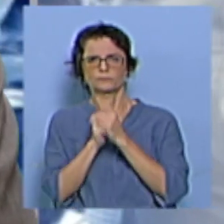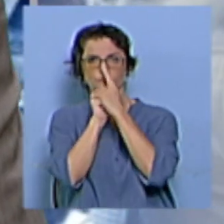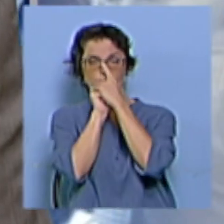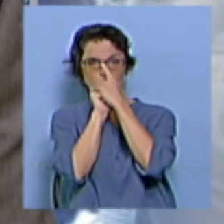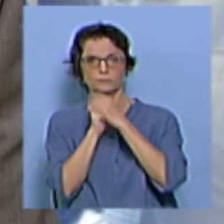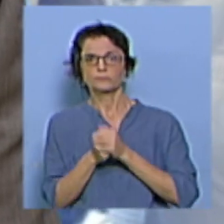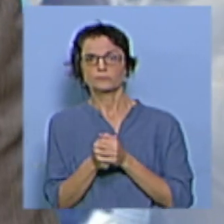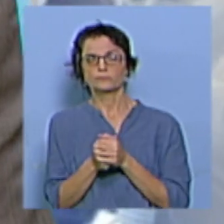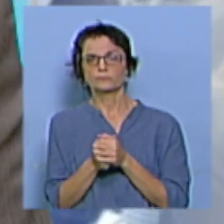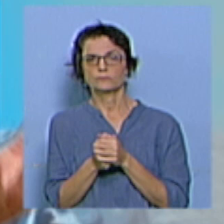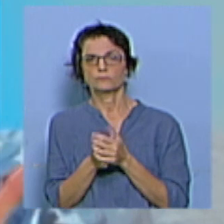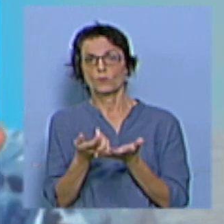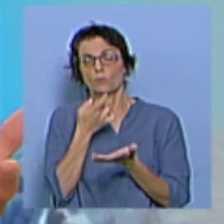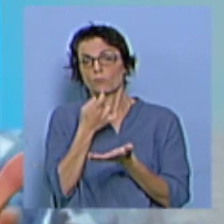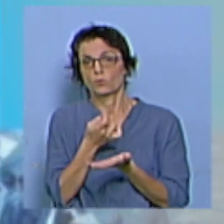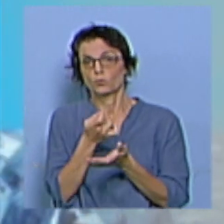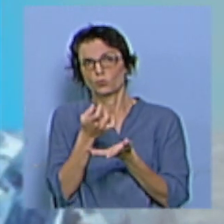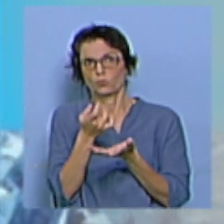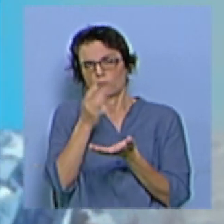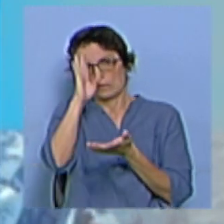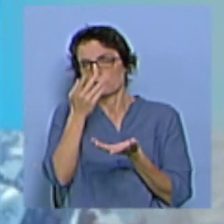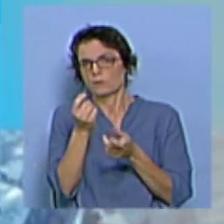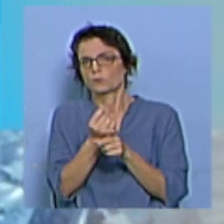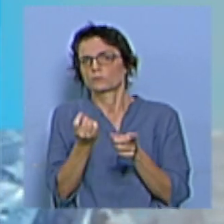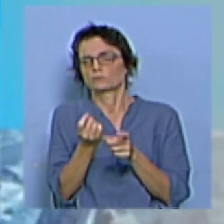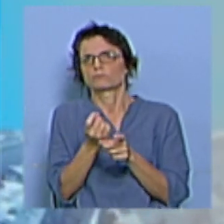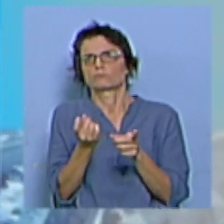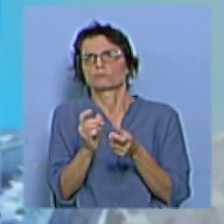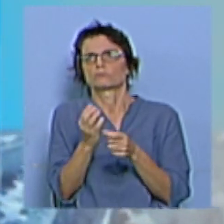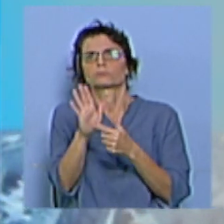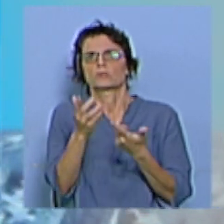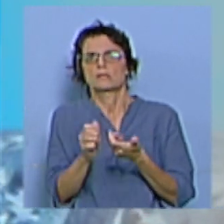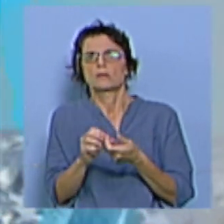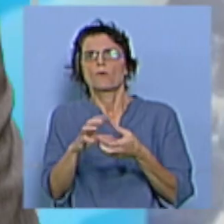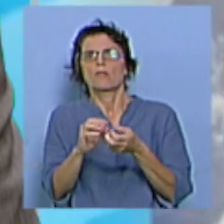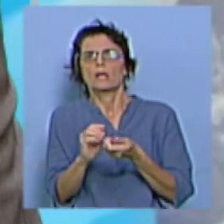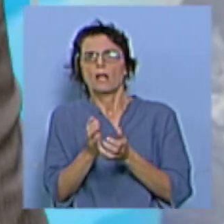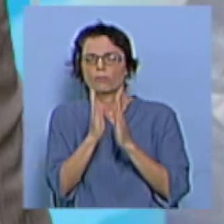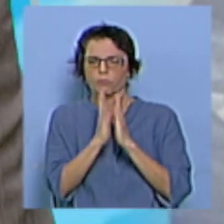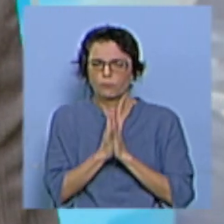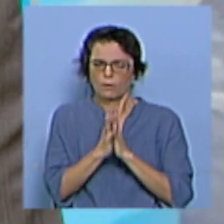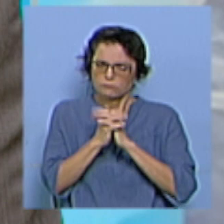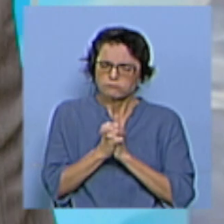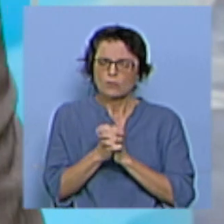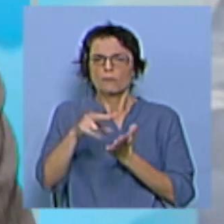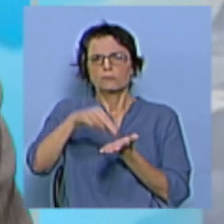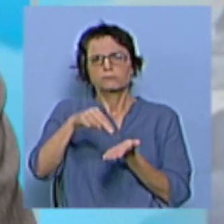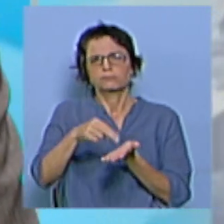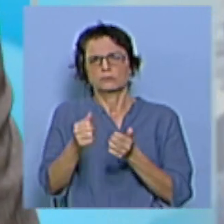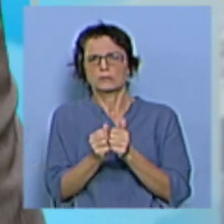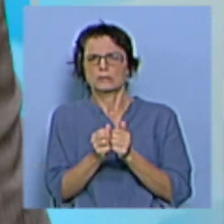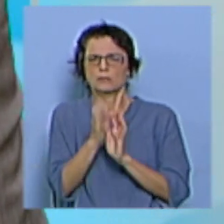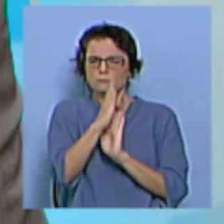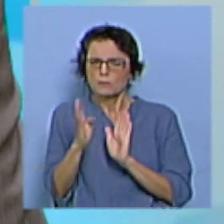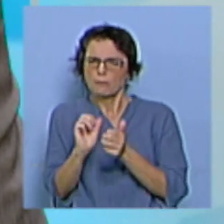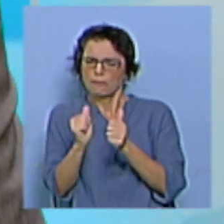Isto para além também das necessárias adaptações para os atos de culto, etc. Não é? Exatamente. Mas olha, a resposta aqui é um bocadinho extensa. Eu vou começar